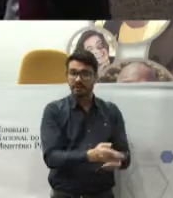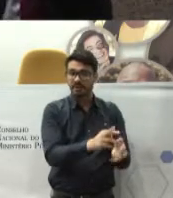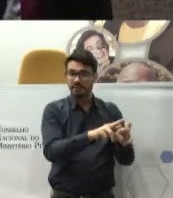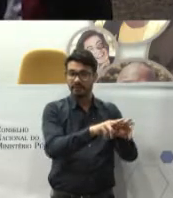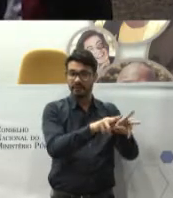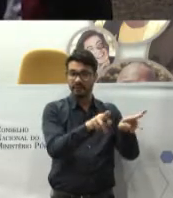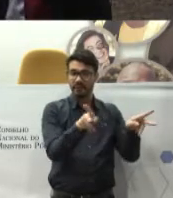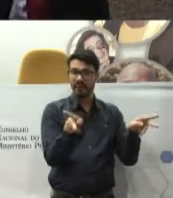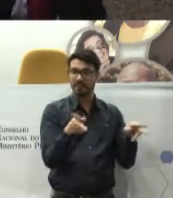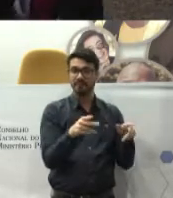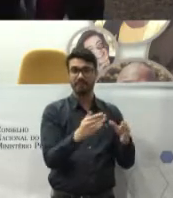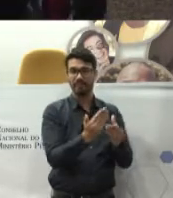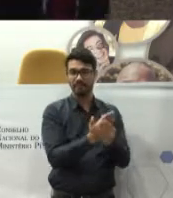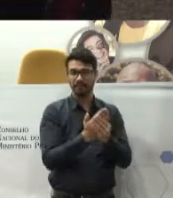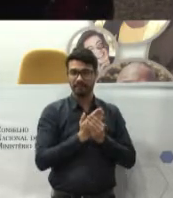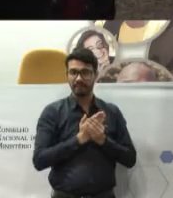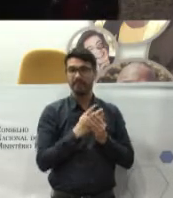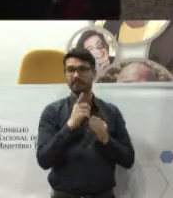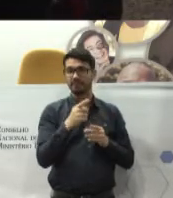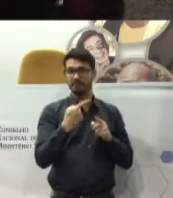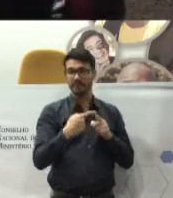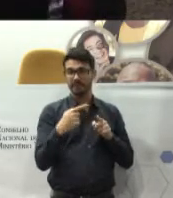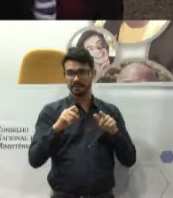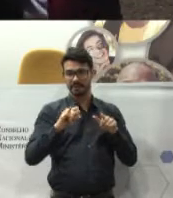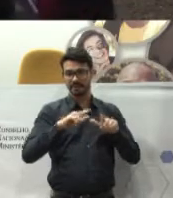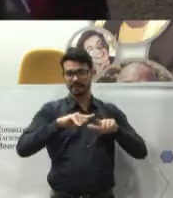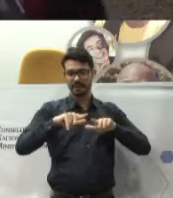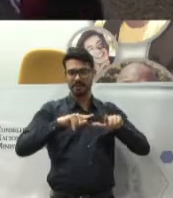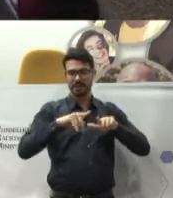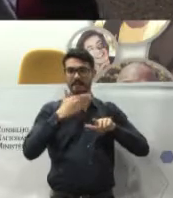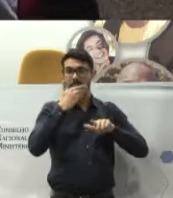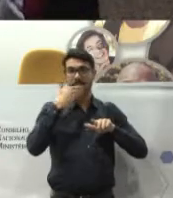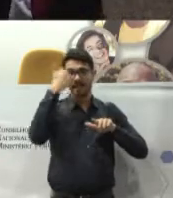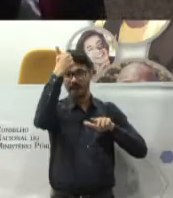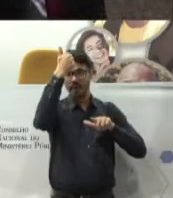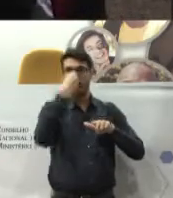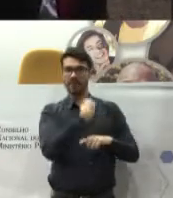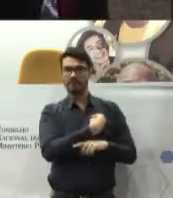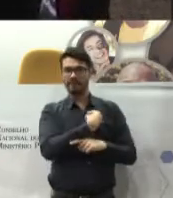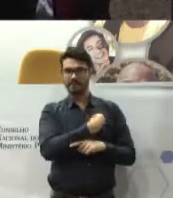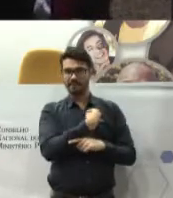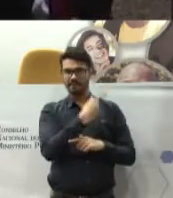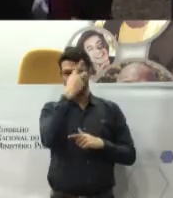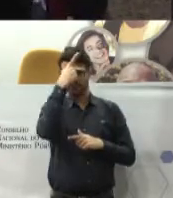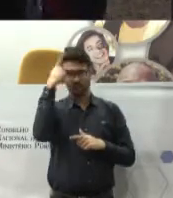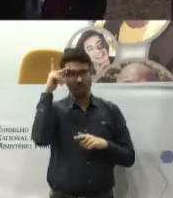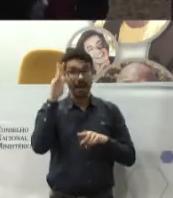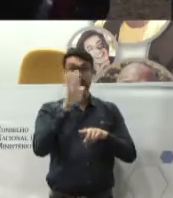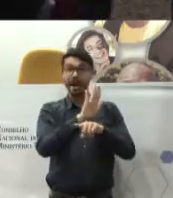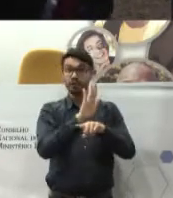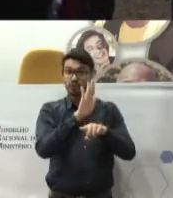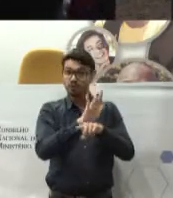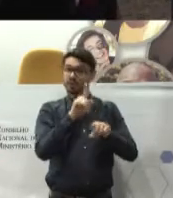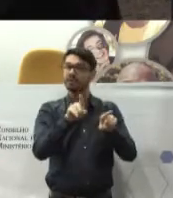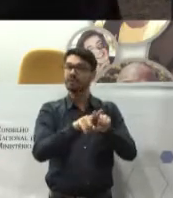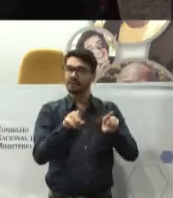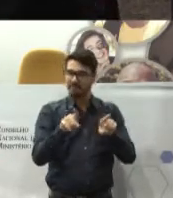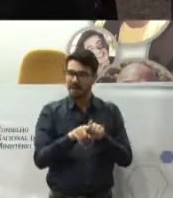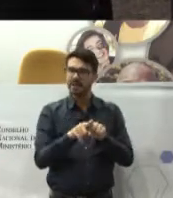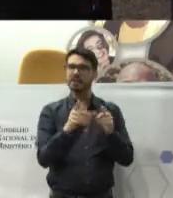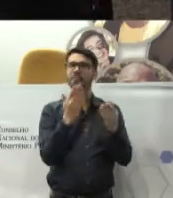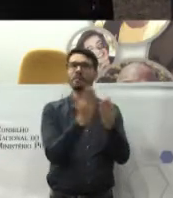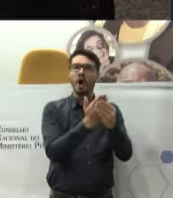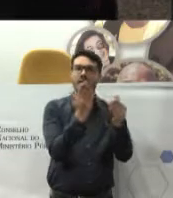no volume do que temos, porque se trabalharmos nisso, melhoraremos a vida da pessoa, ajudaremos o sistema e diminuiremos o número de